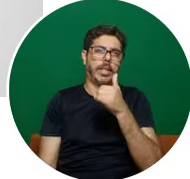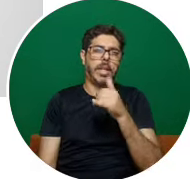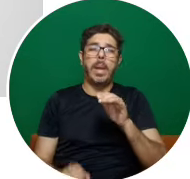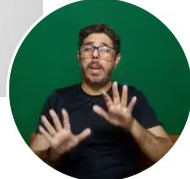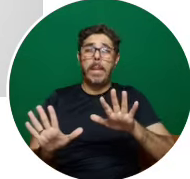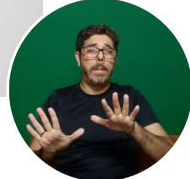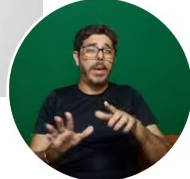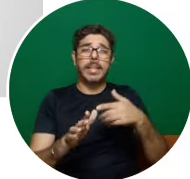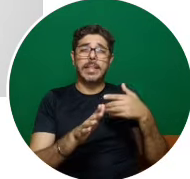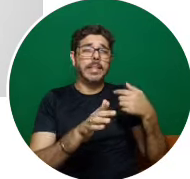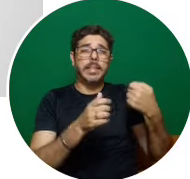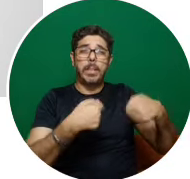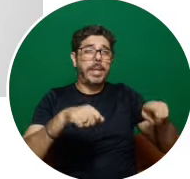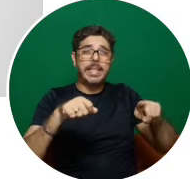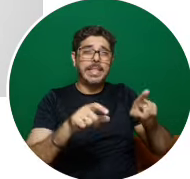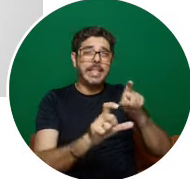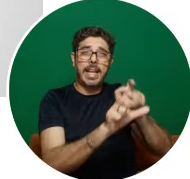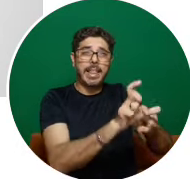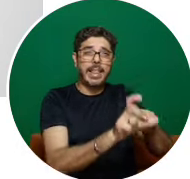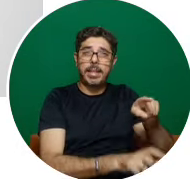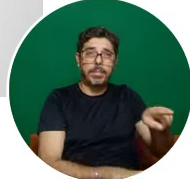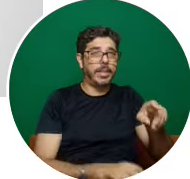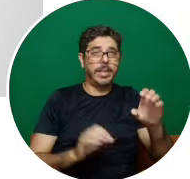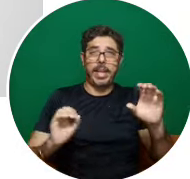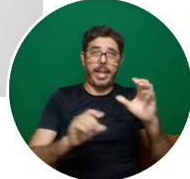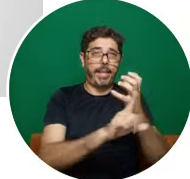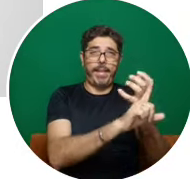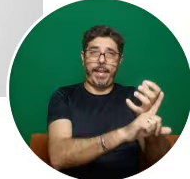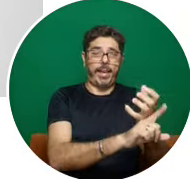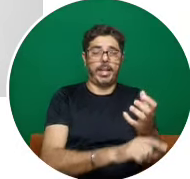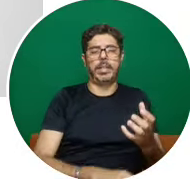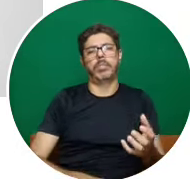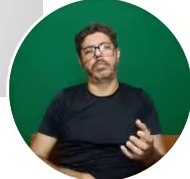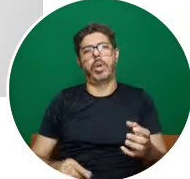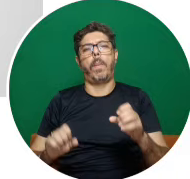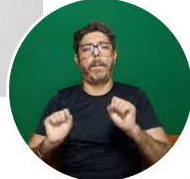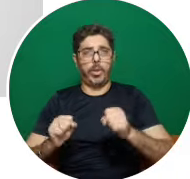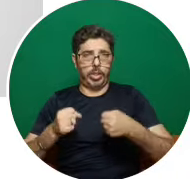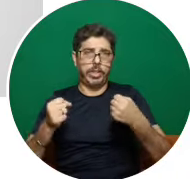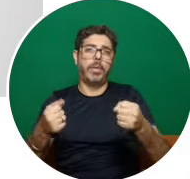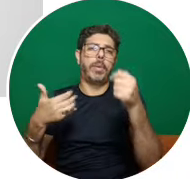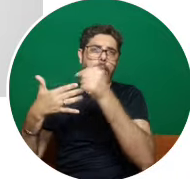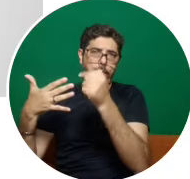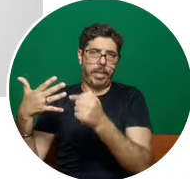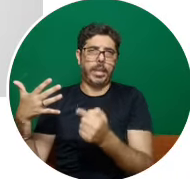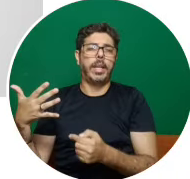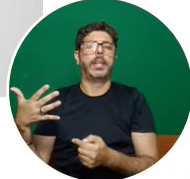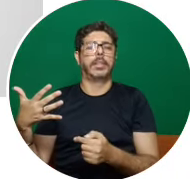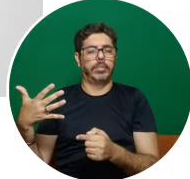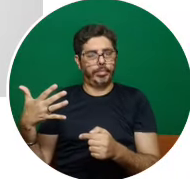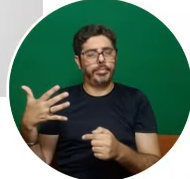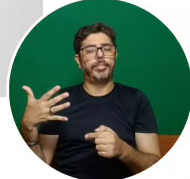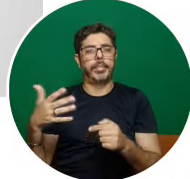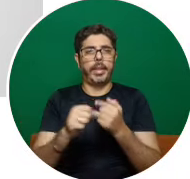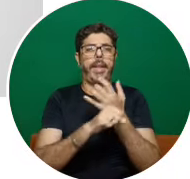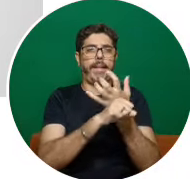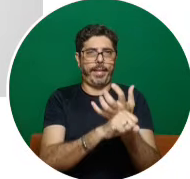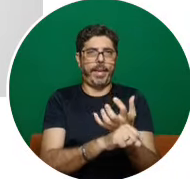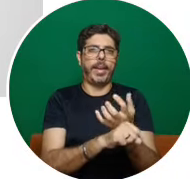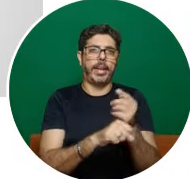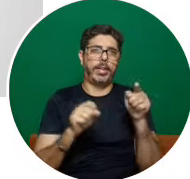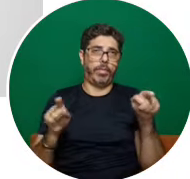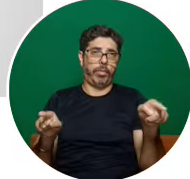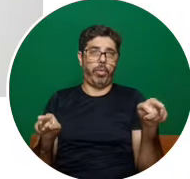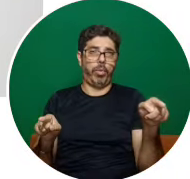valor do potencial não depende dessa carga. O potencial elétrico é uma propriedade das cargas-fonte, assim como o campo elétrico. E da